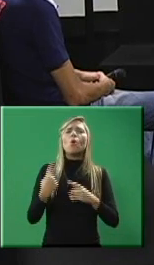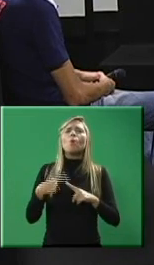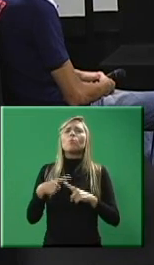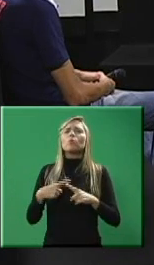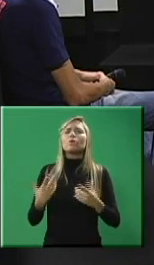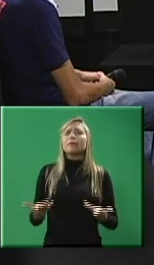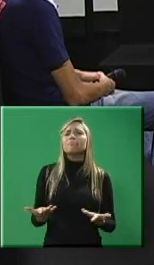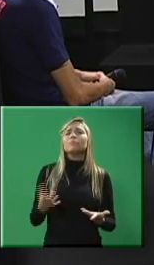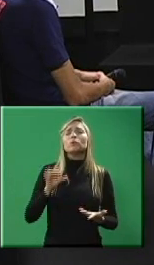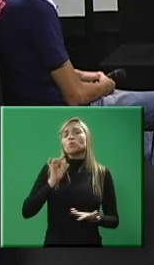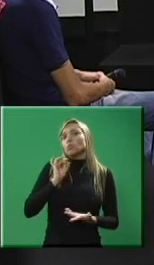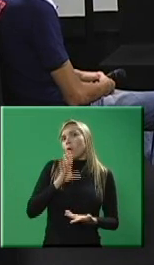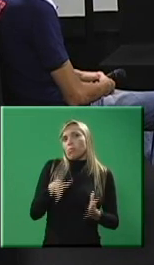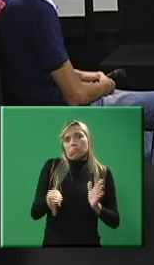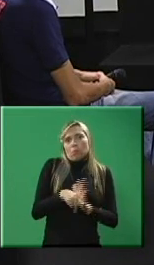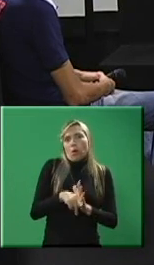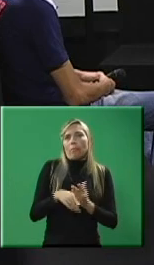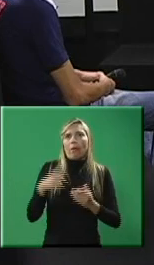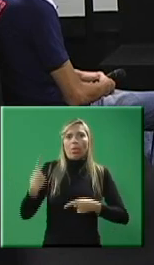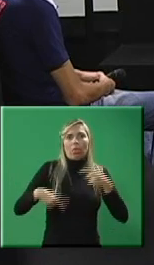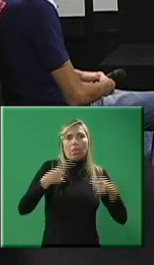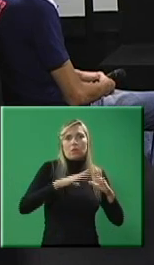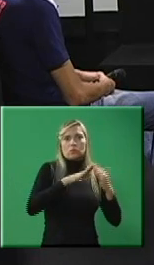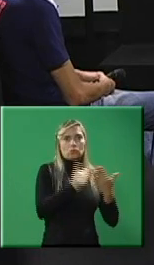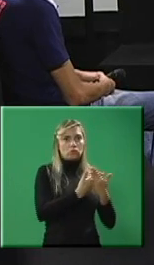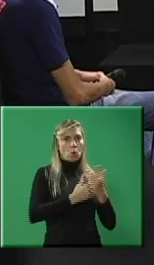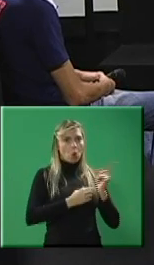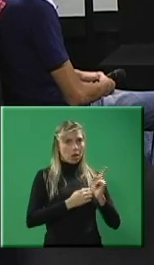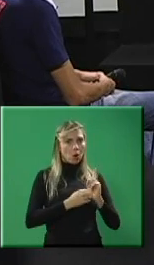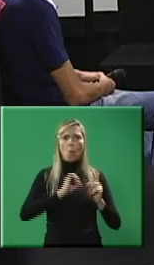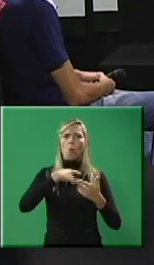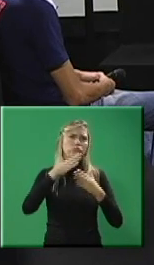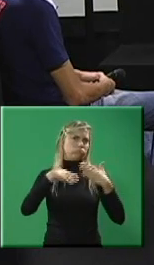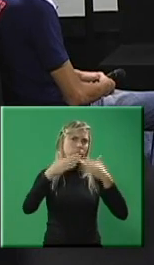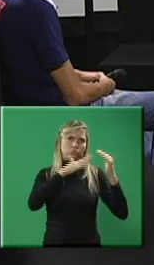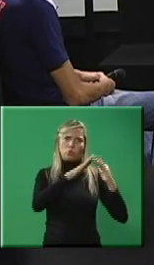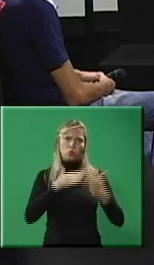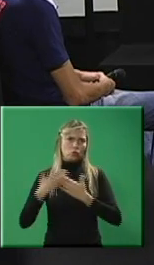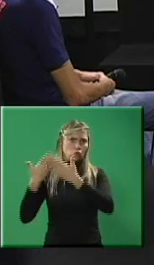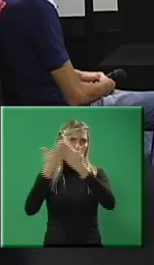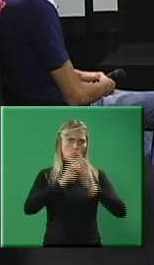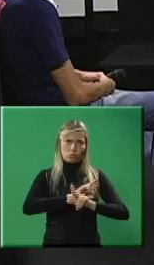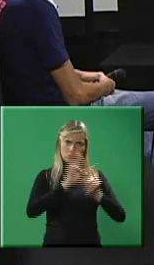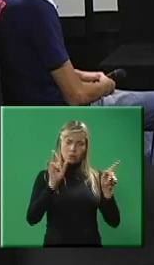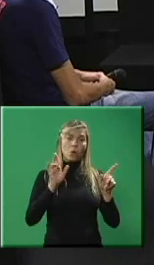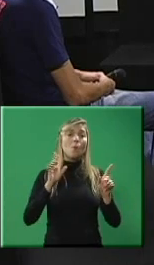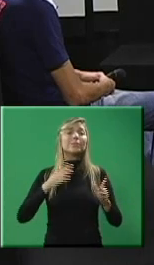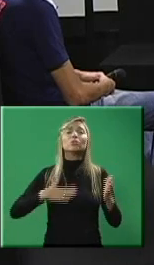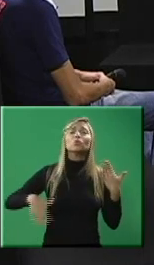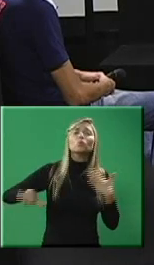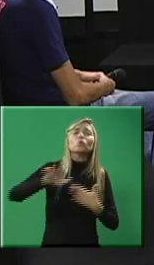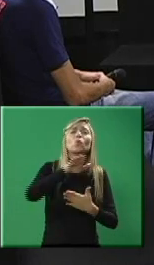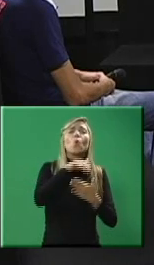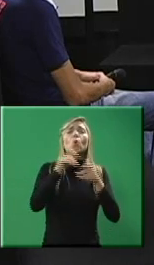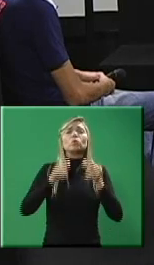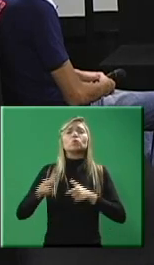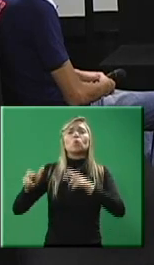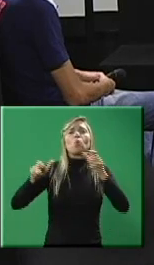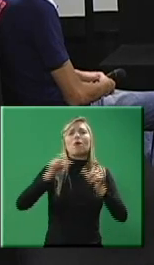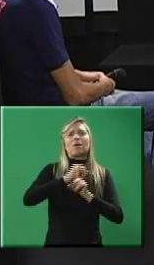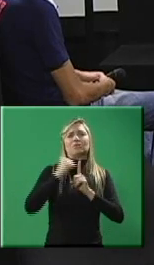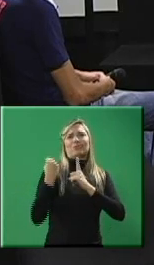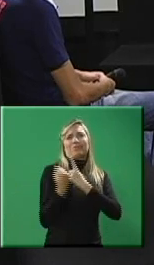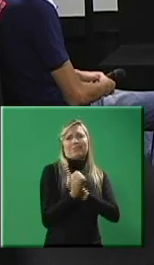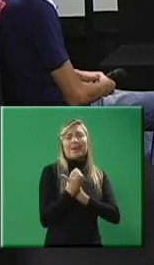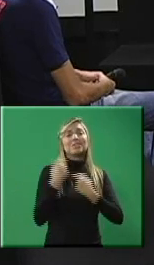toda, não só para a discussão disso na escola, ou nas escolas, né? Mas em todos os